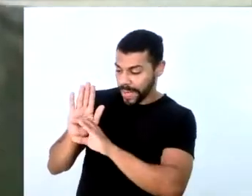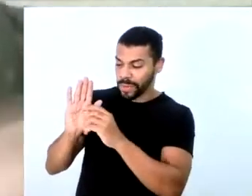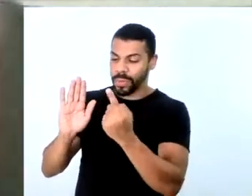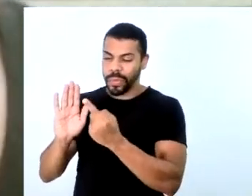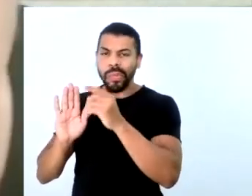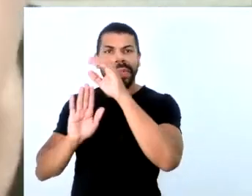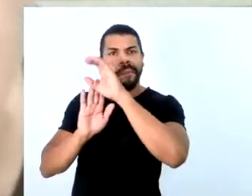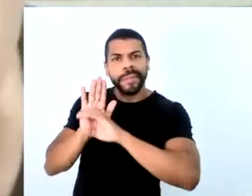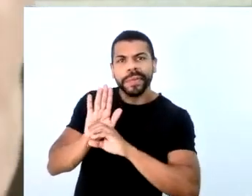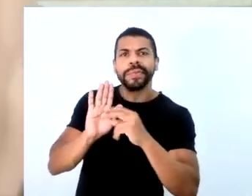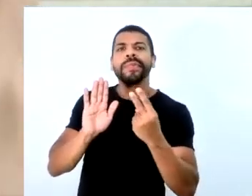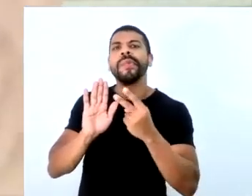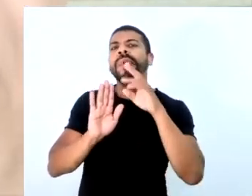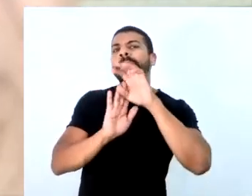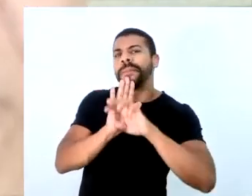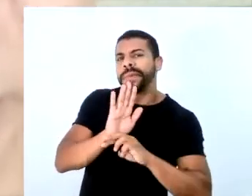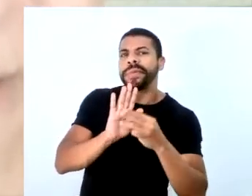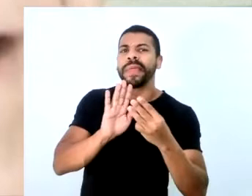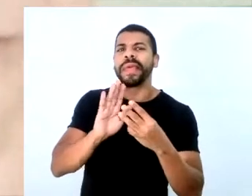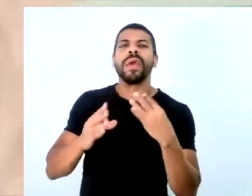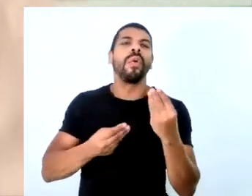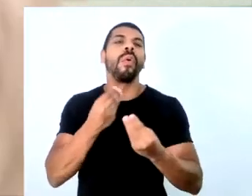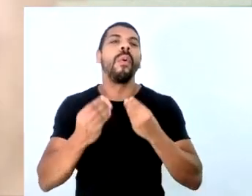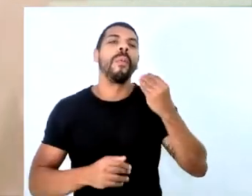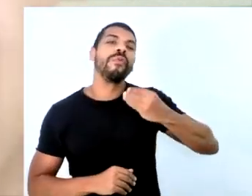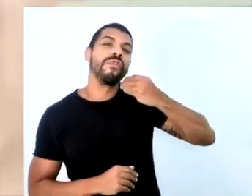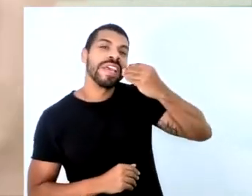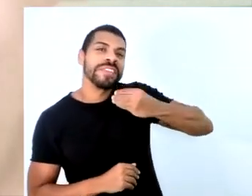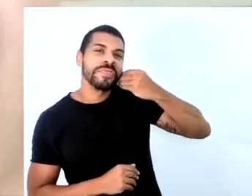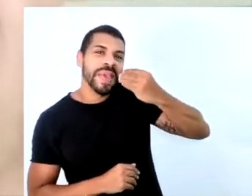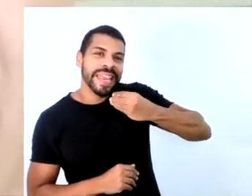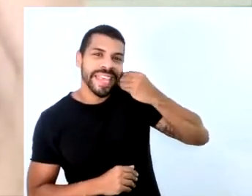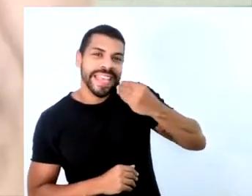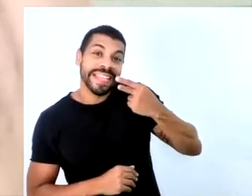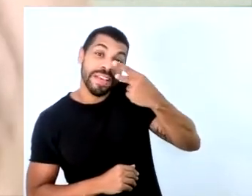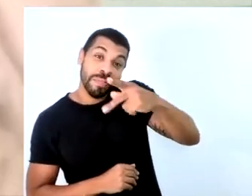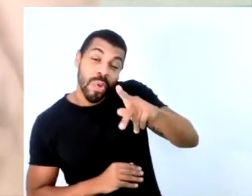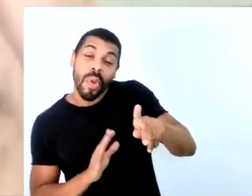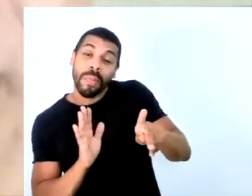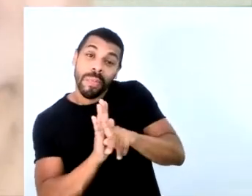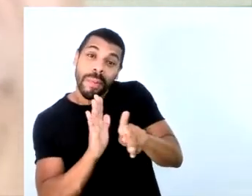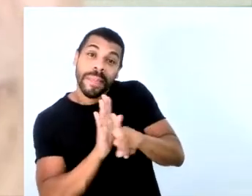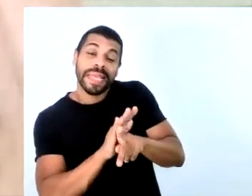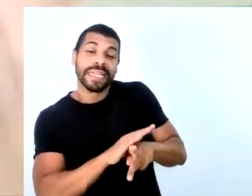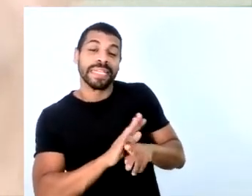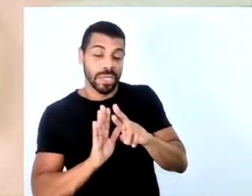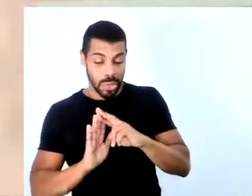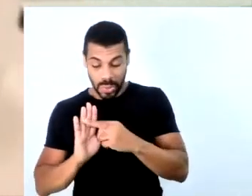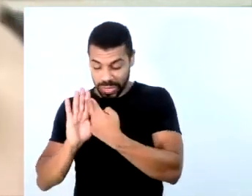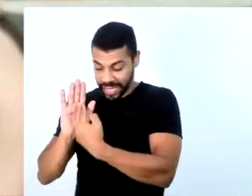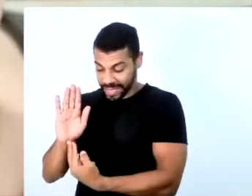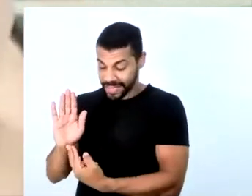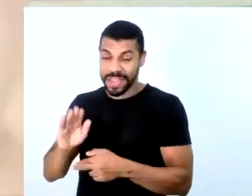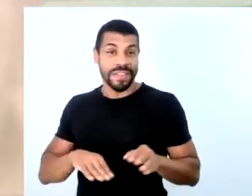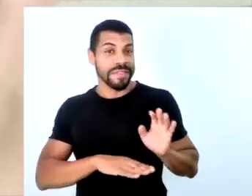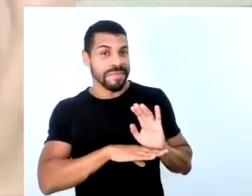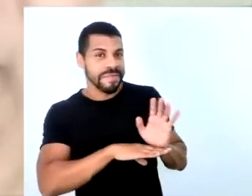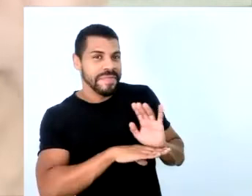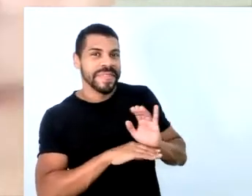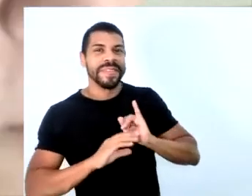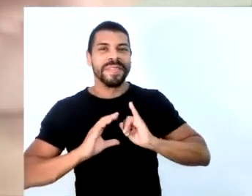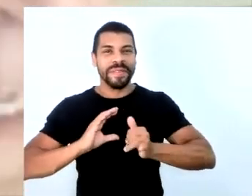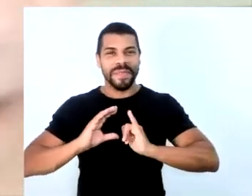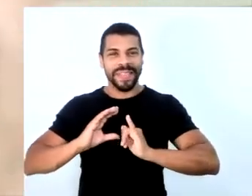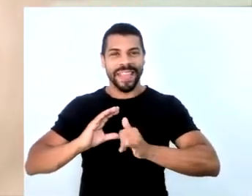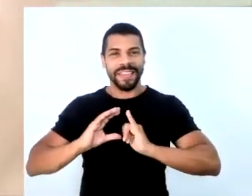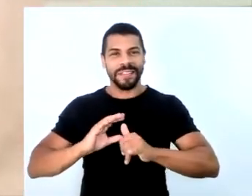fica fazendo transfusão entre um episódio e outro? Como é que foram essas experiências para você como co-roteirista e